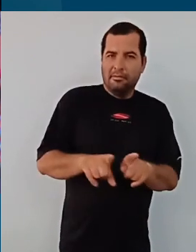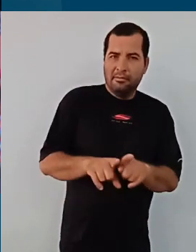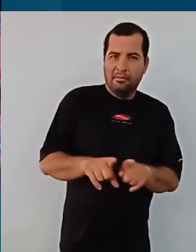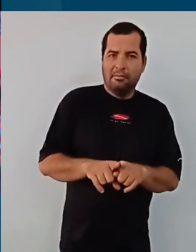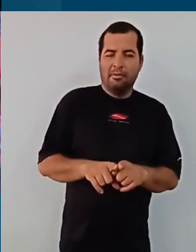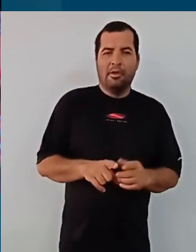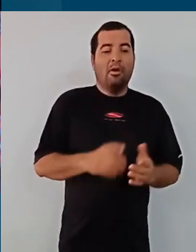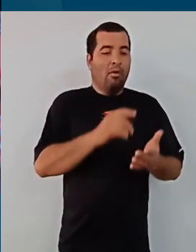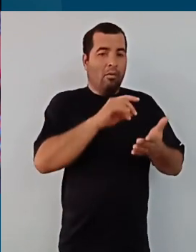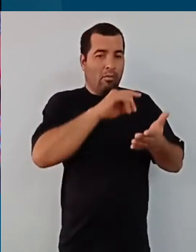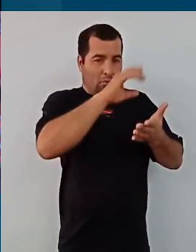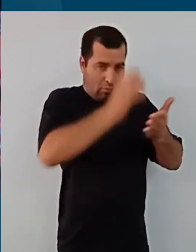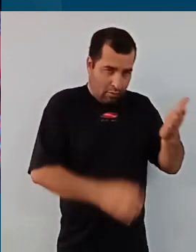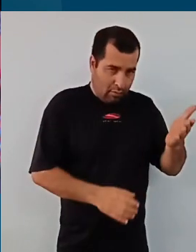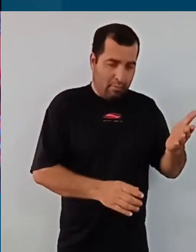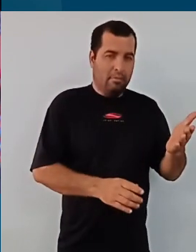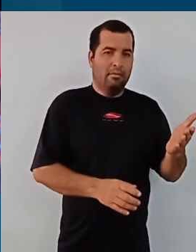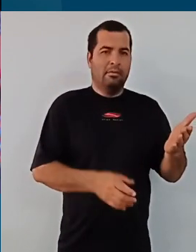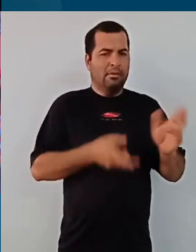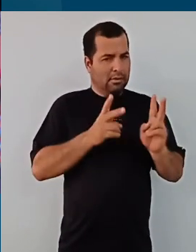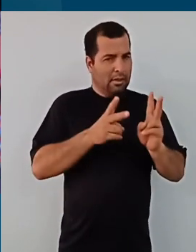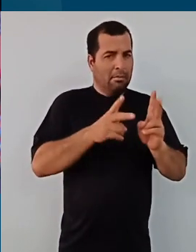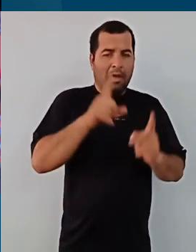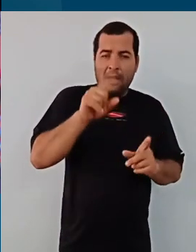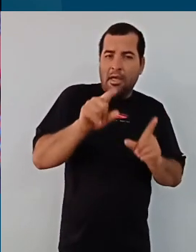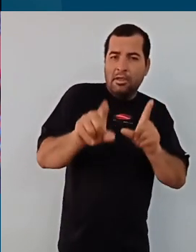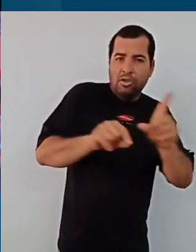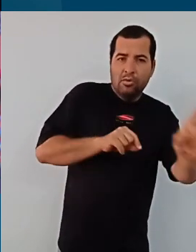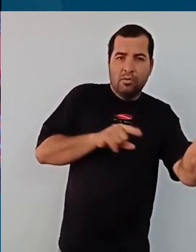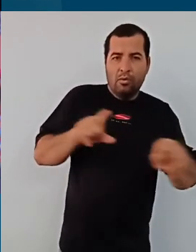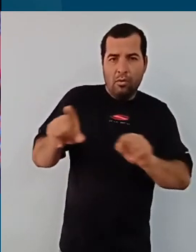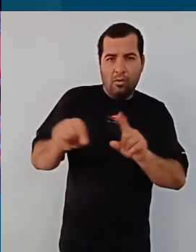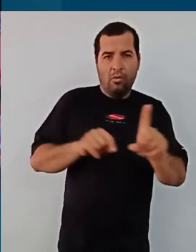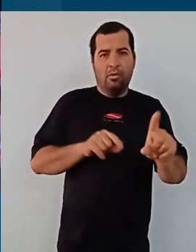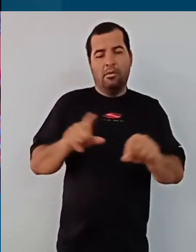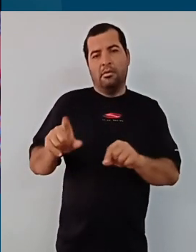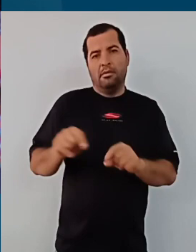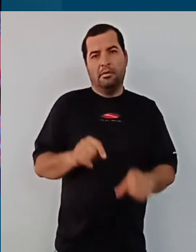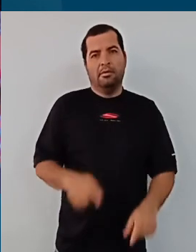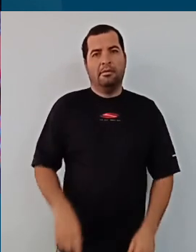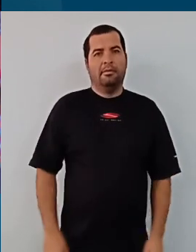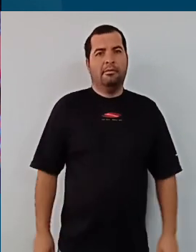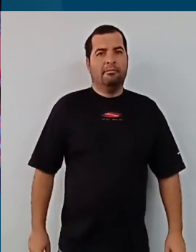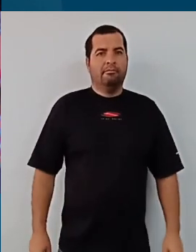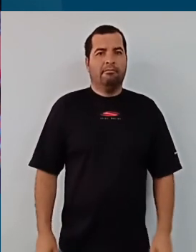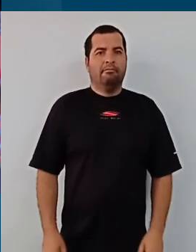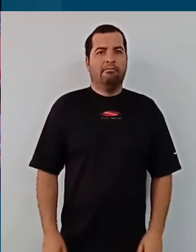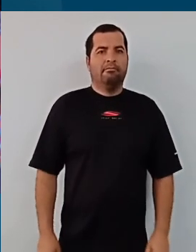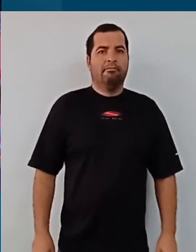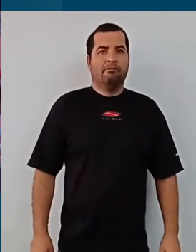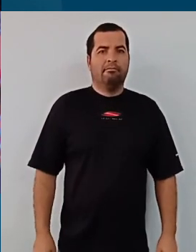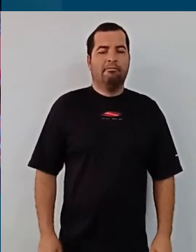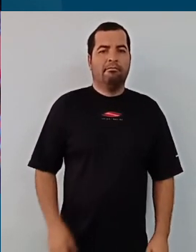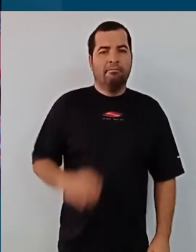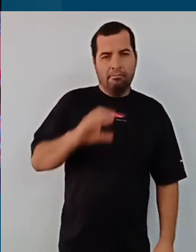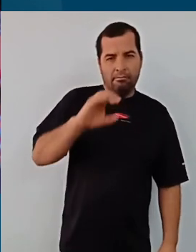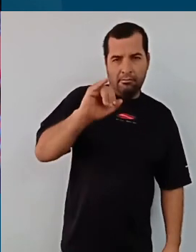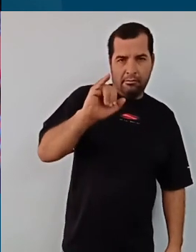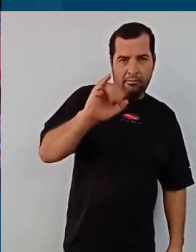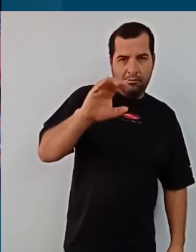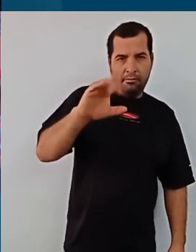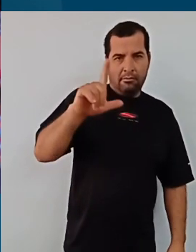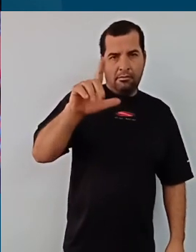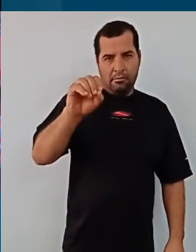O currículo é sempre uma escolha, né? Então, se os ciclos, apesar de